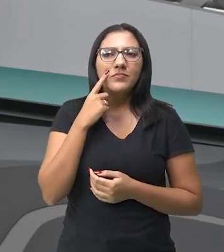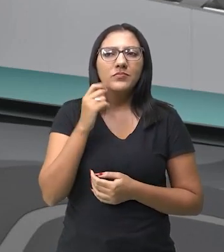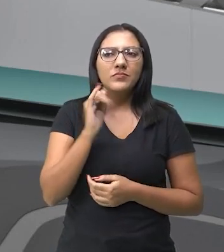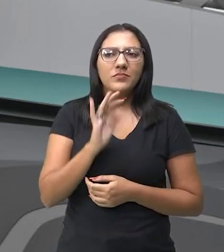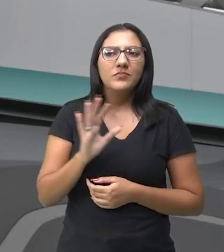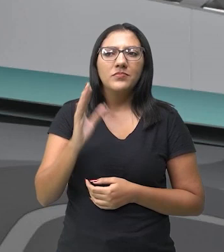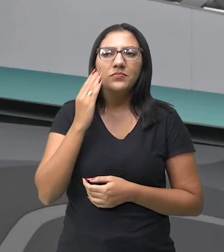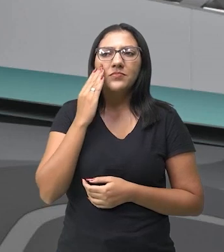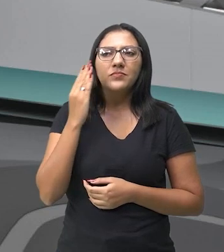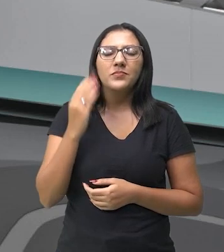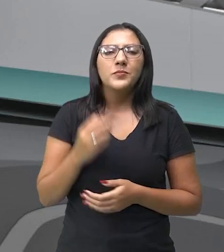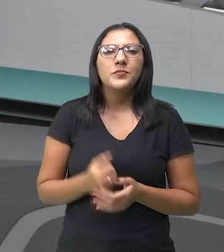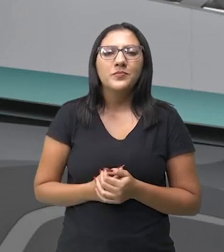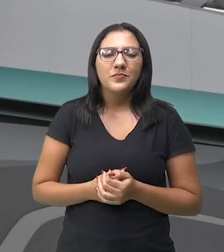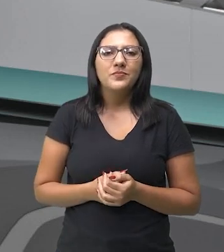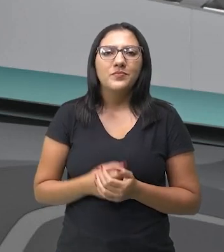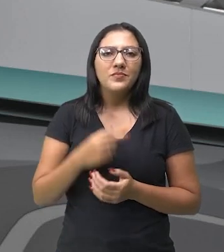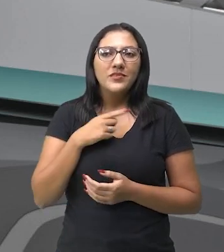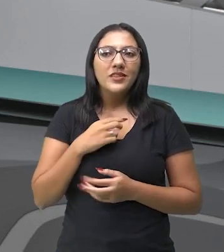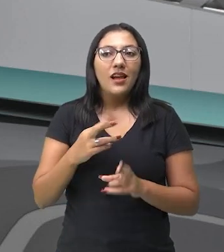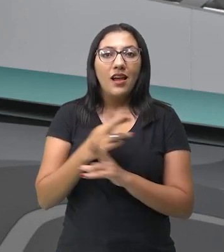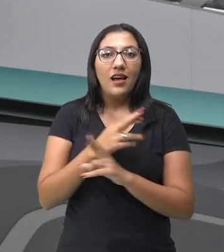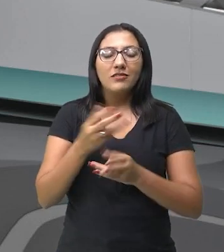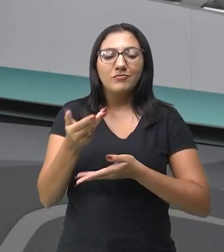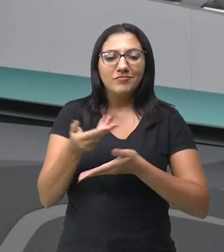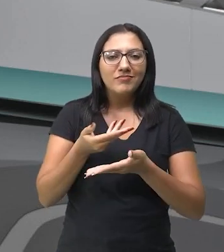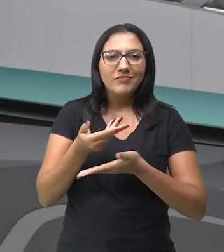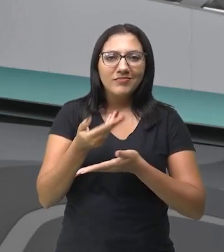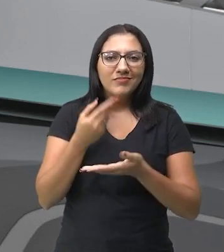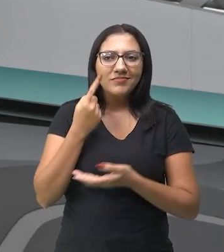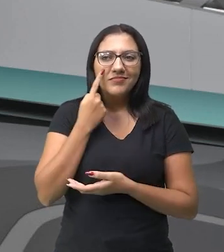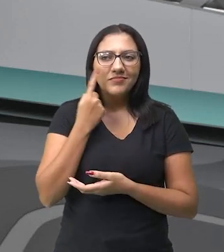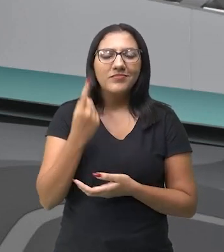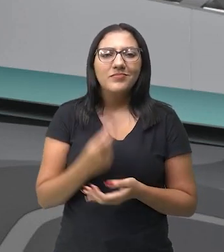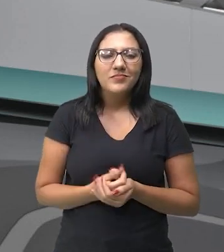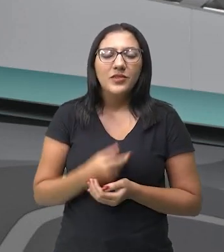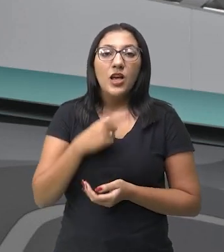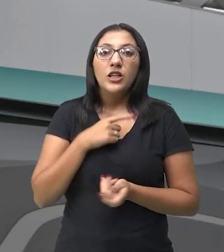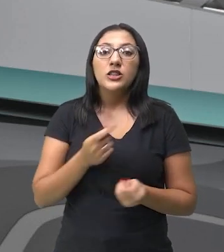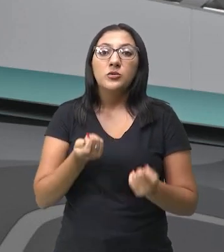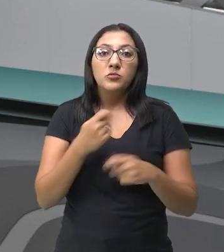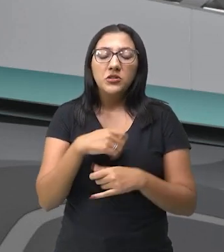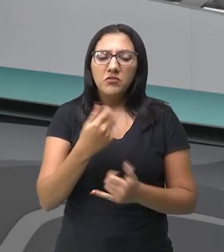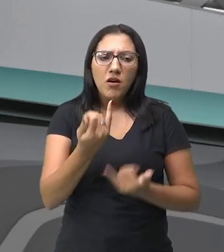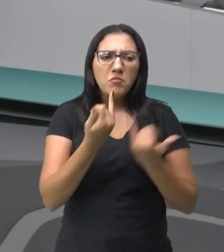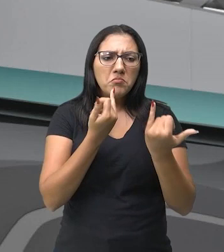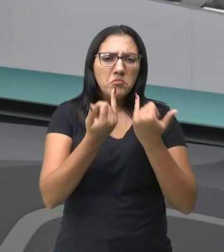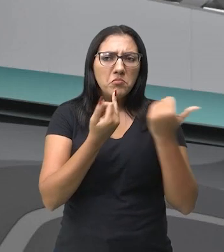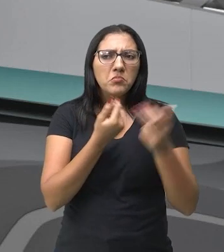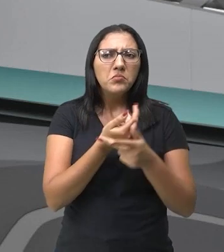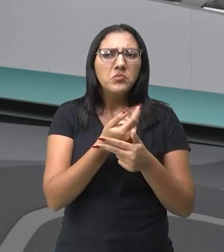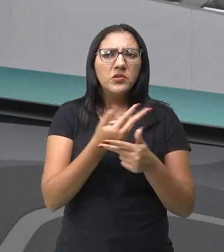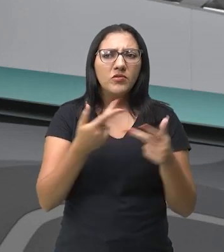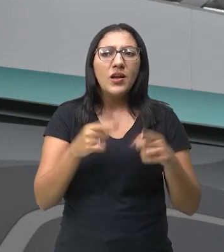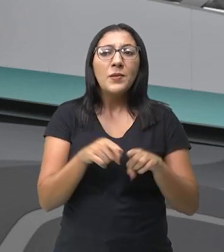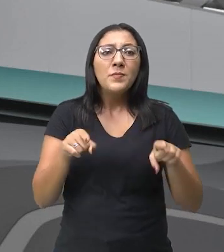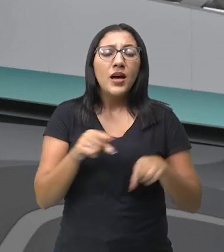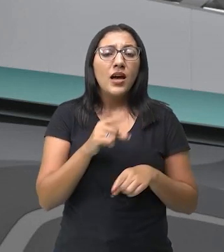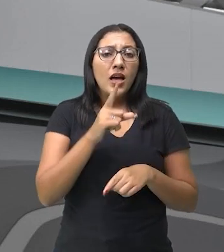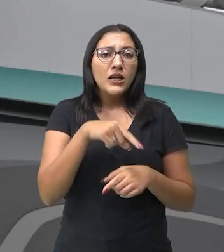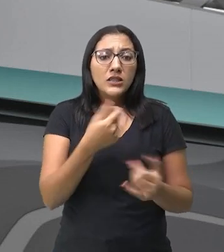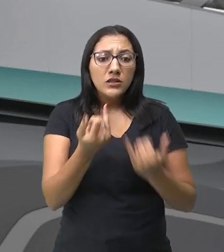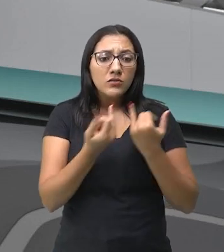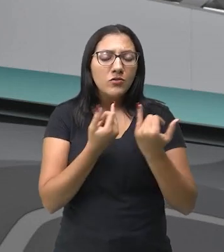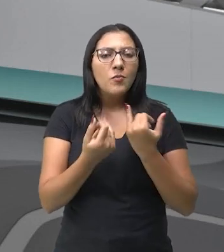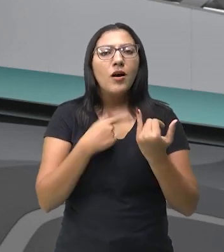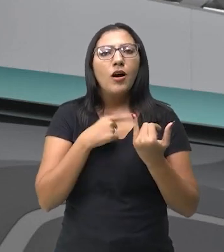é uma informação que vem a partir de algo que o leitor insere dentro do texto. Então, a